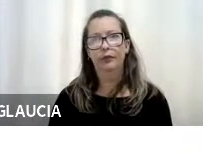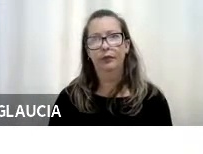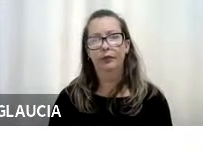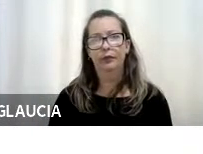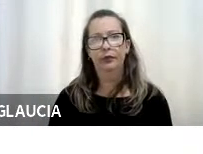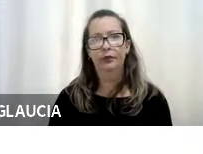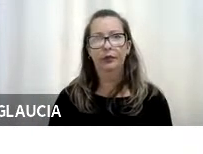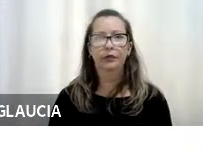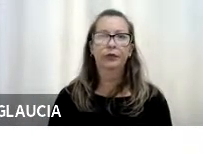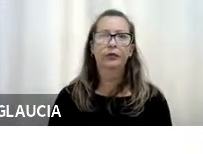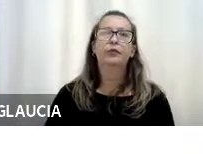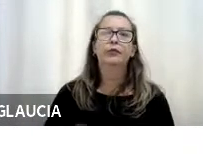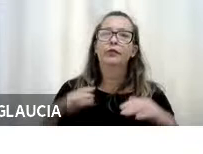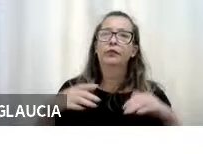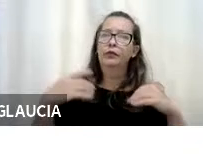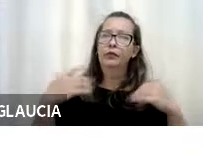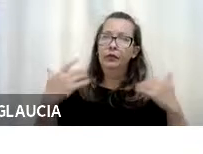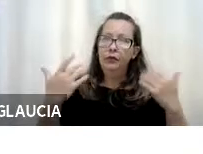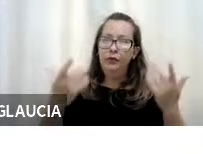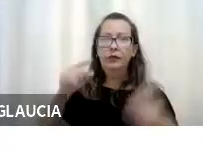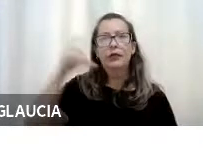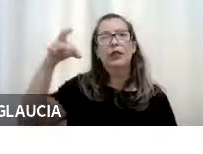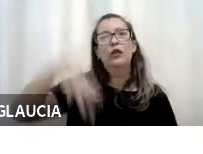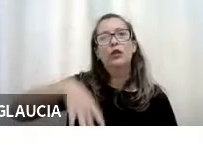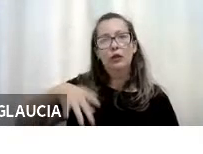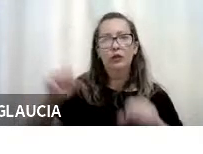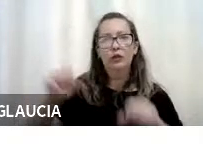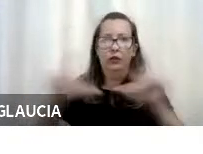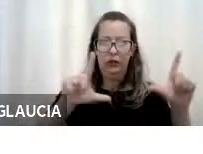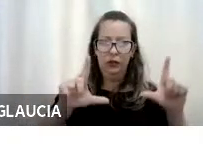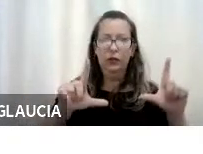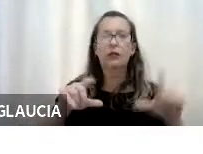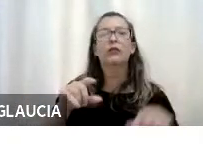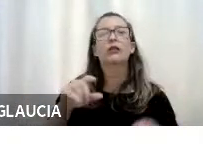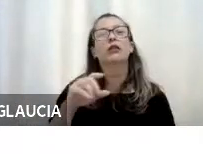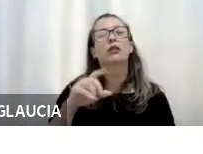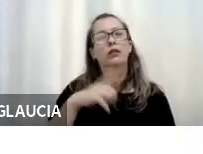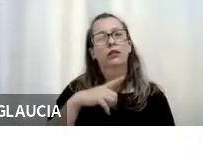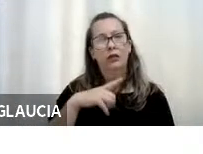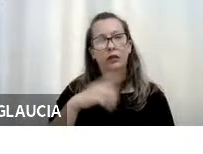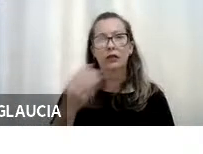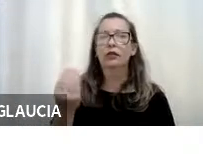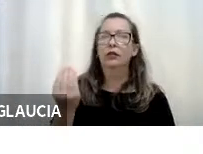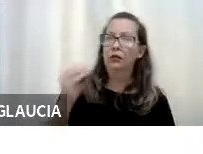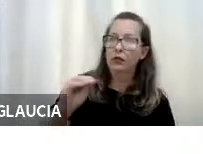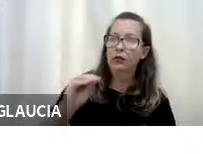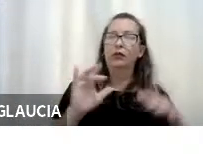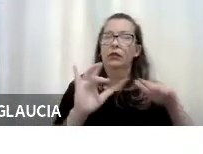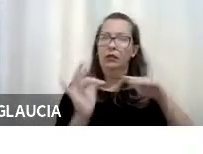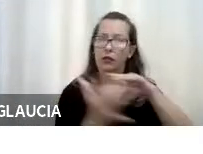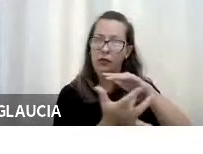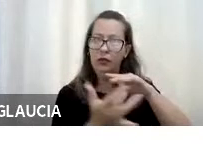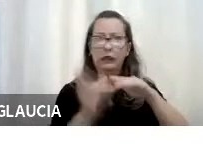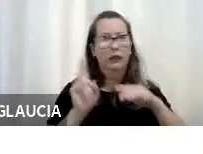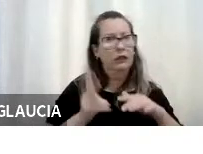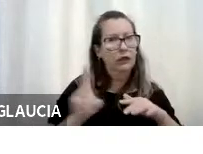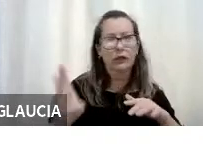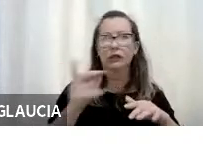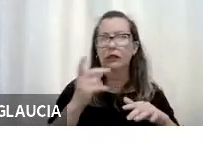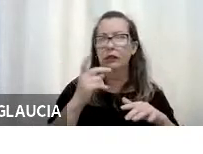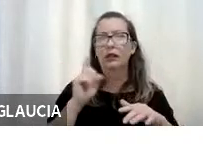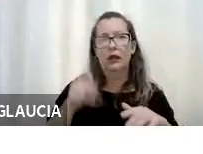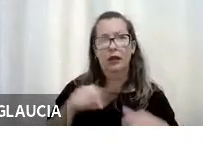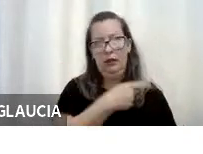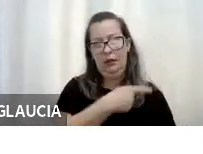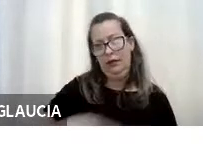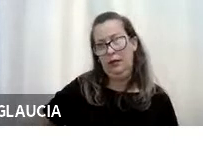Bom, aqui eu acho que é o último slide, assim, quem é citado na rede, né, com mais frequência, a presidente